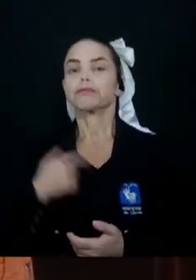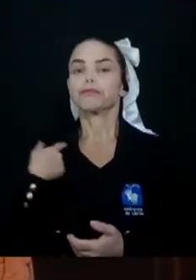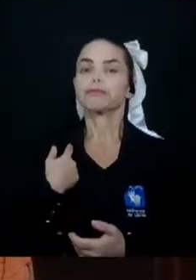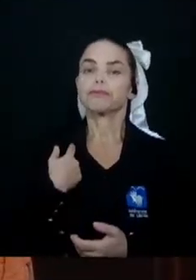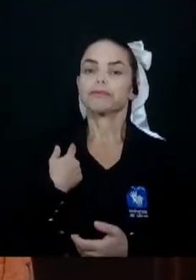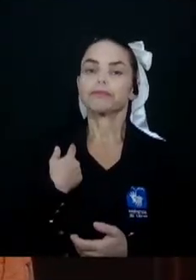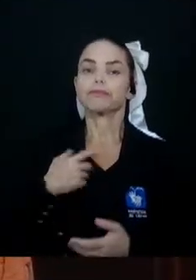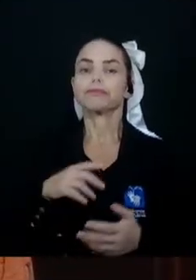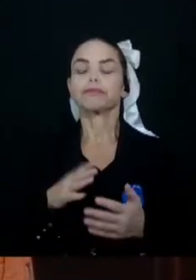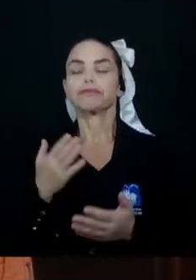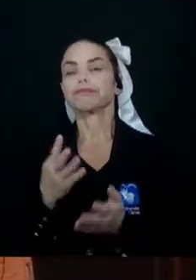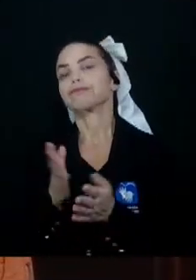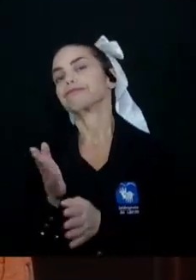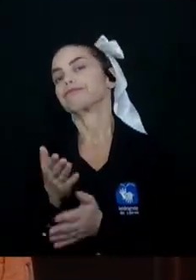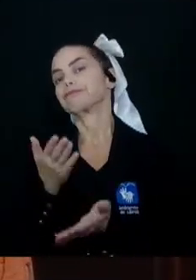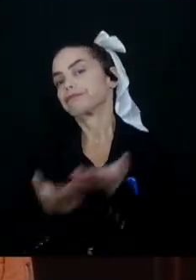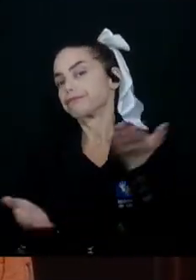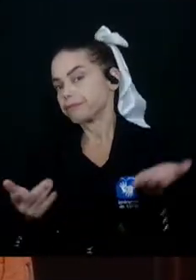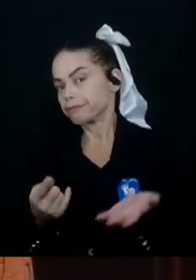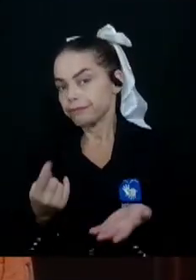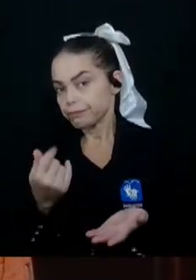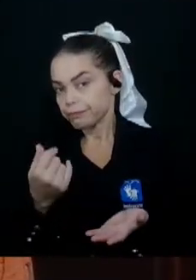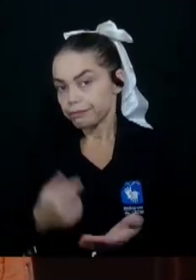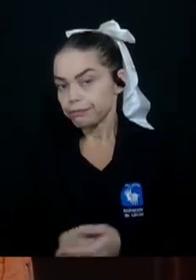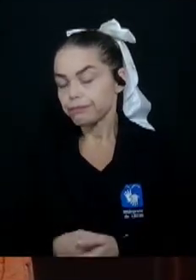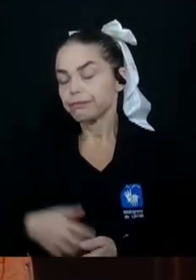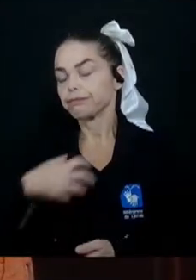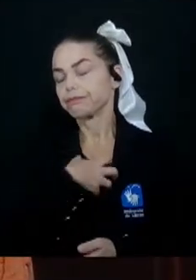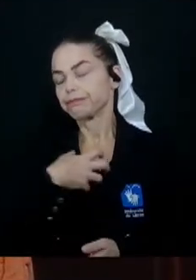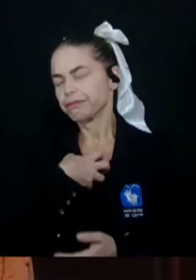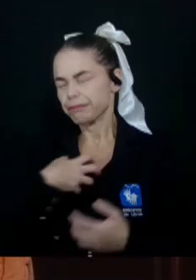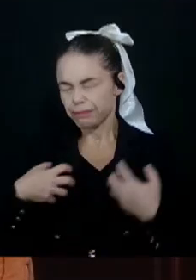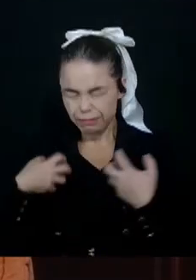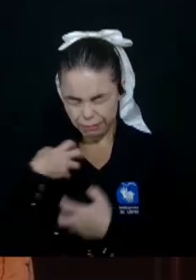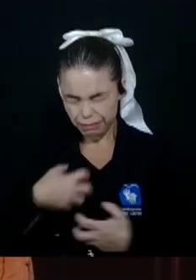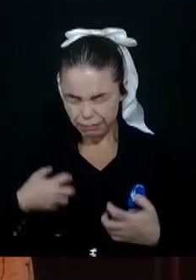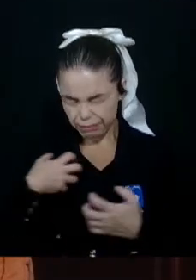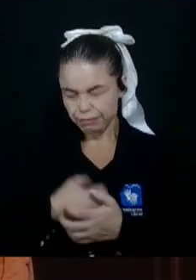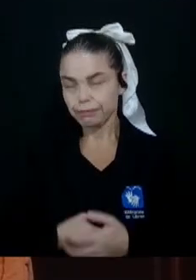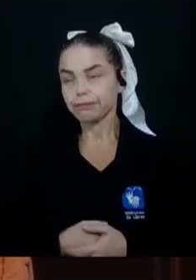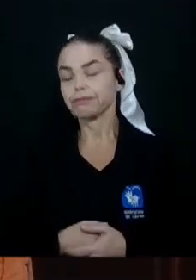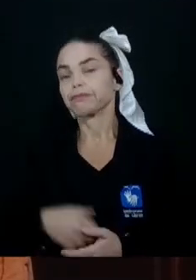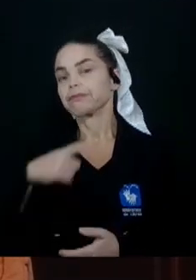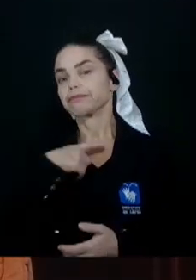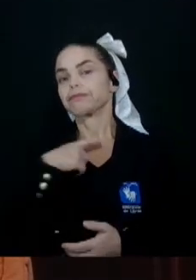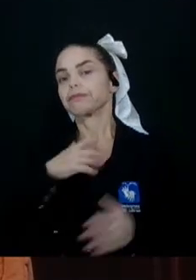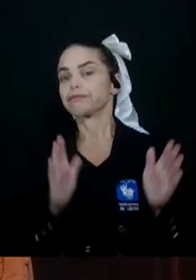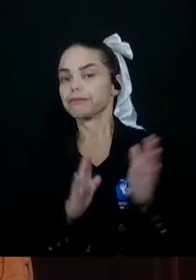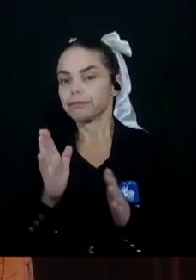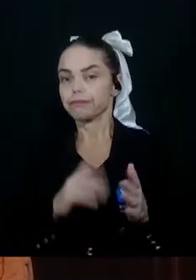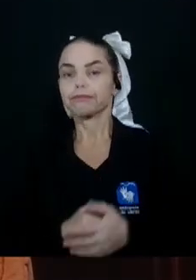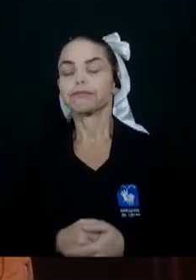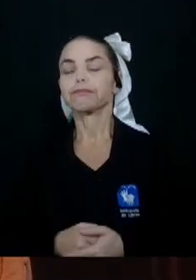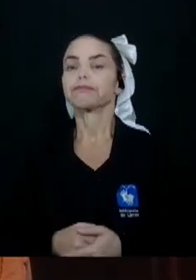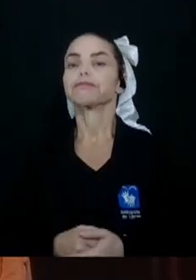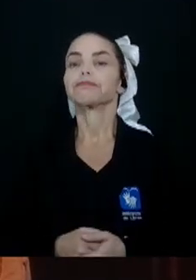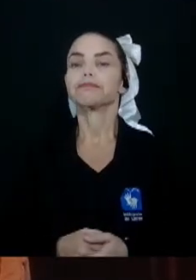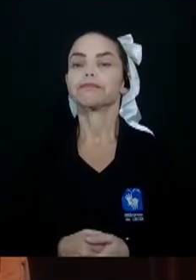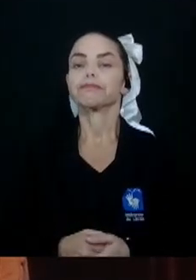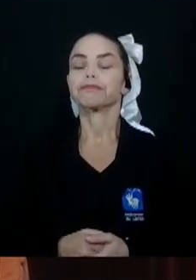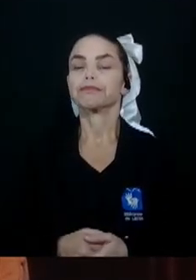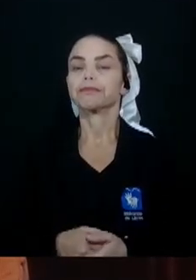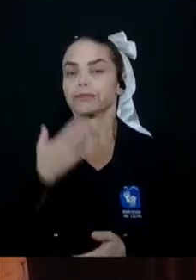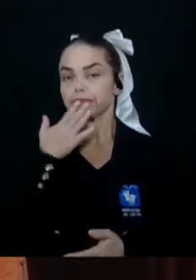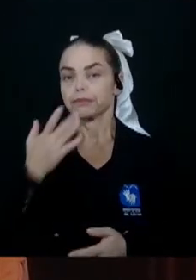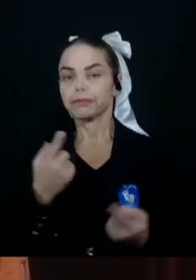né? Quanto para o emocional que vai ficar abalado. E existe um prazo máximo para contestar essa